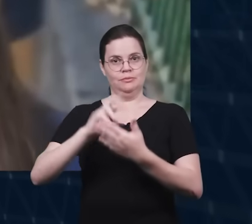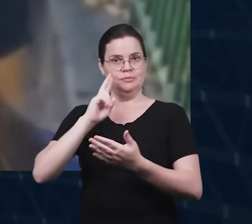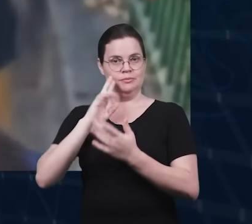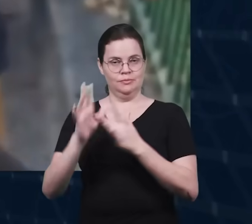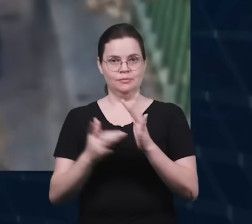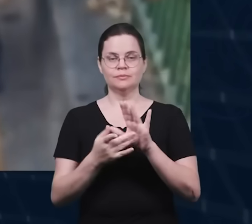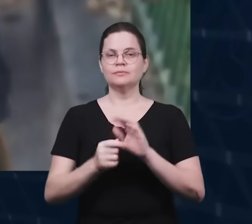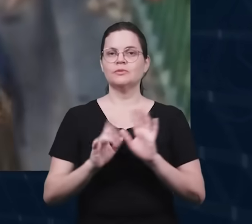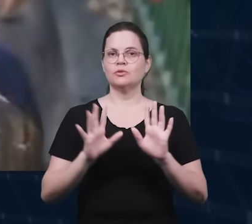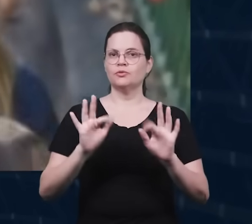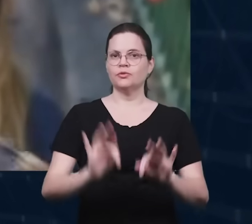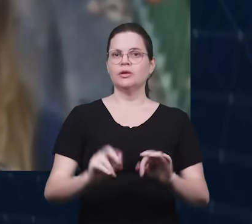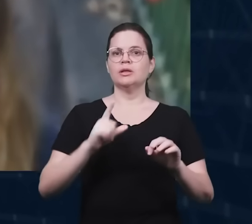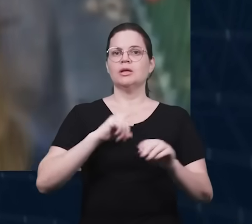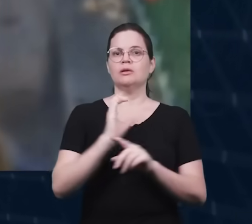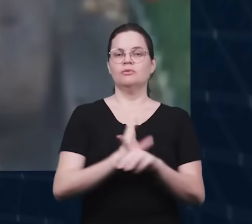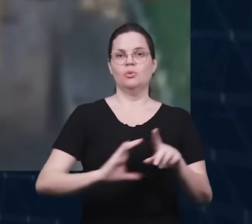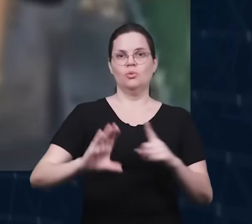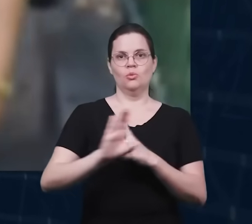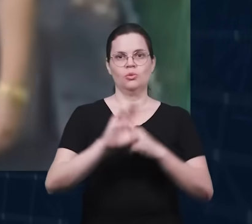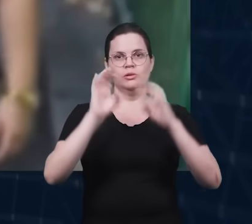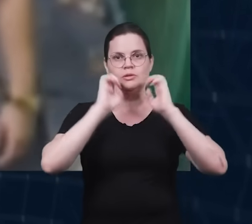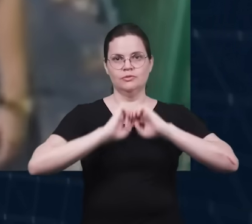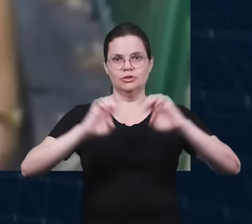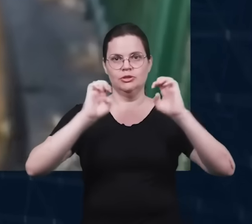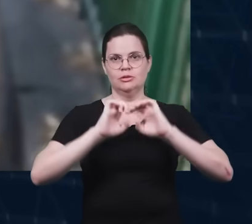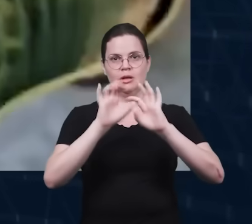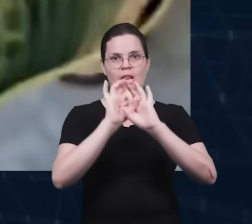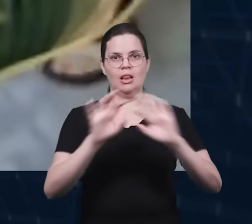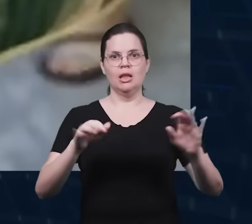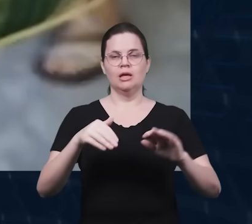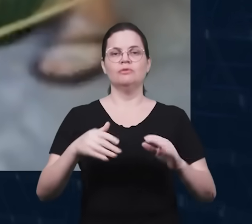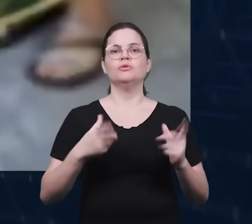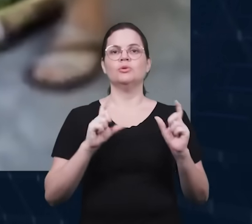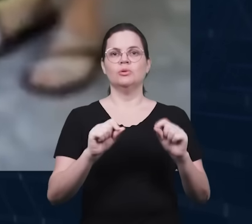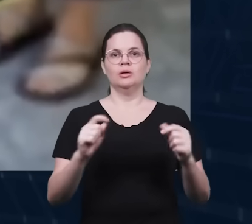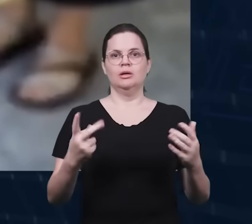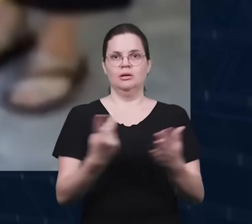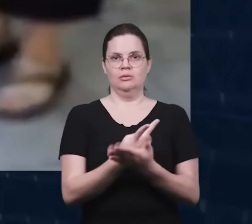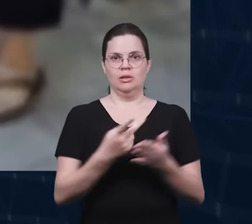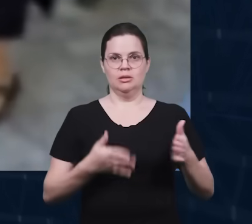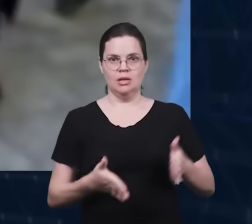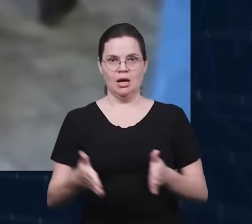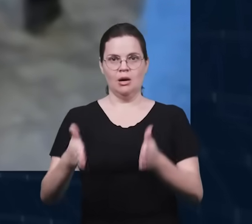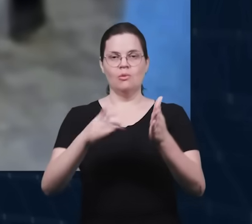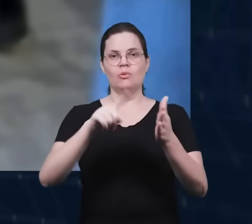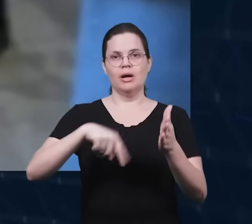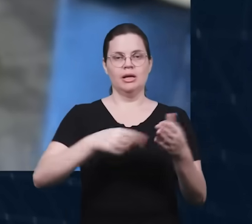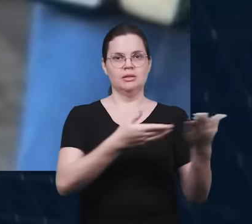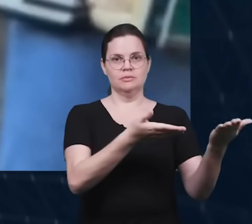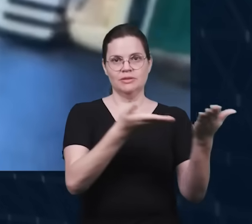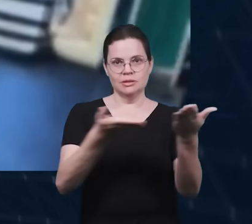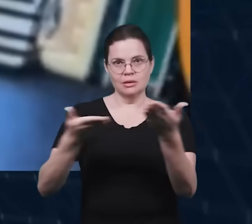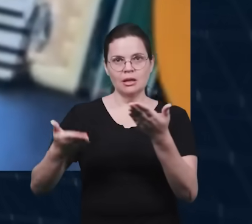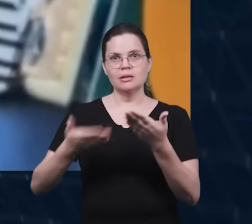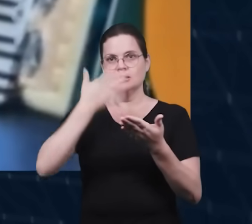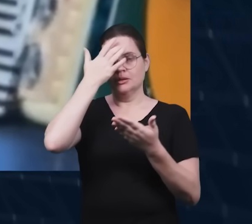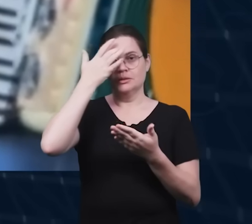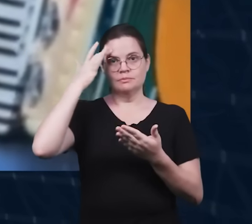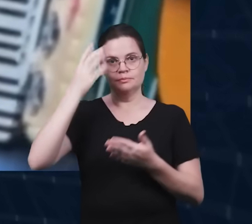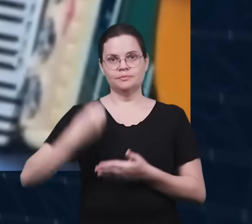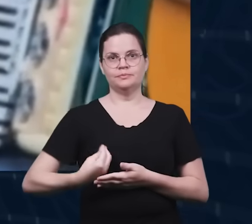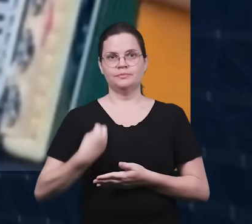O encerramento aconteceu com um culto evangelístico ao ar livre, no corredor cultural, reunindo irmãos, visitantes e muitos dos que